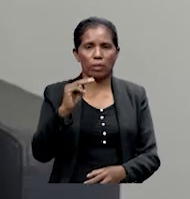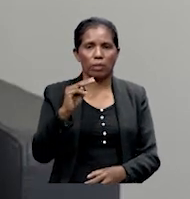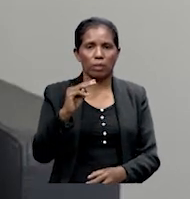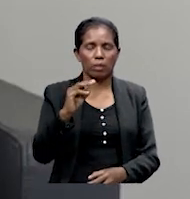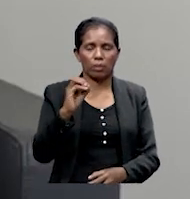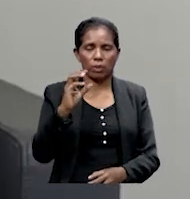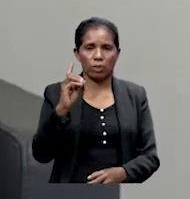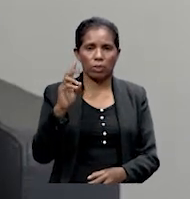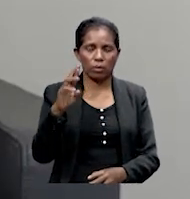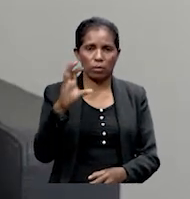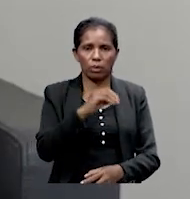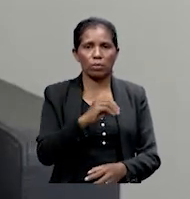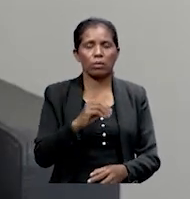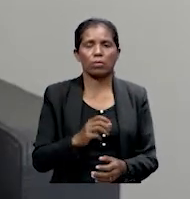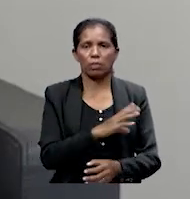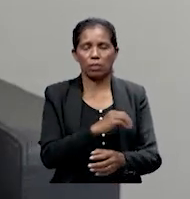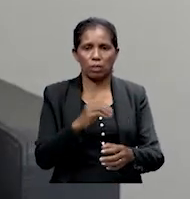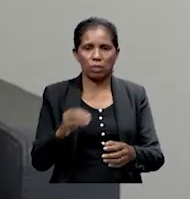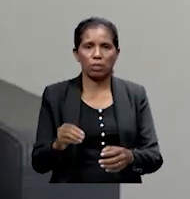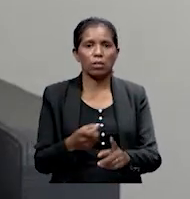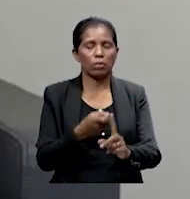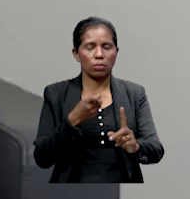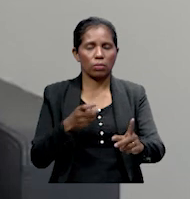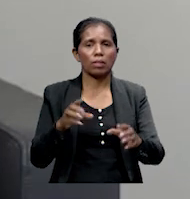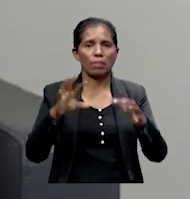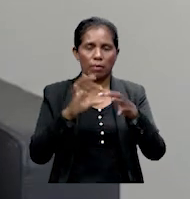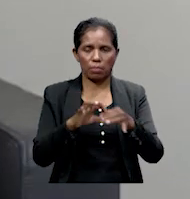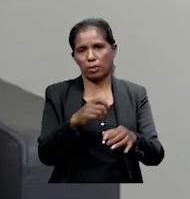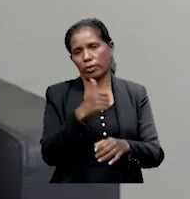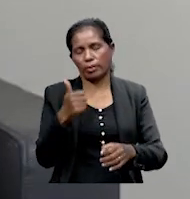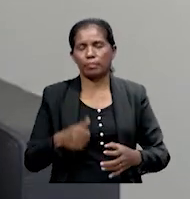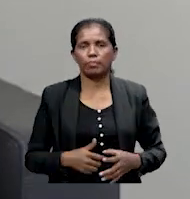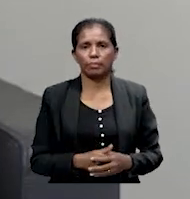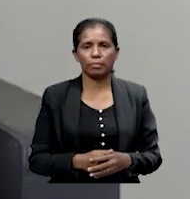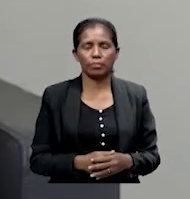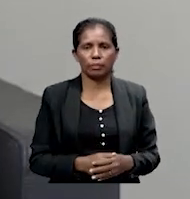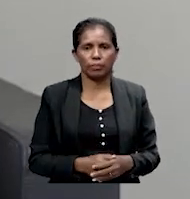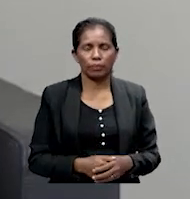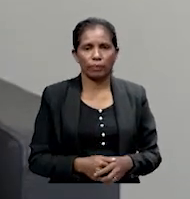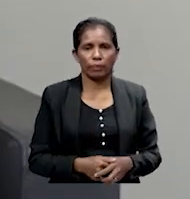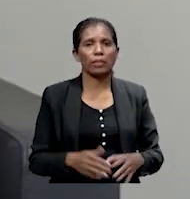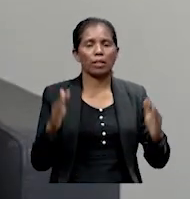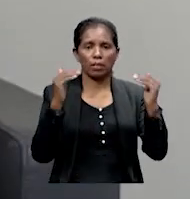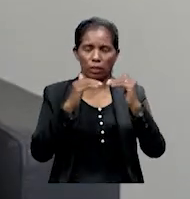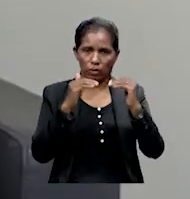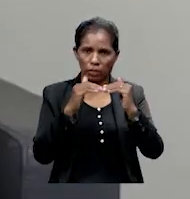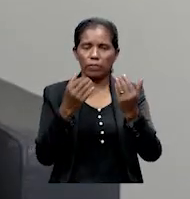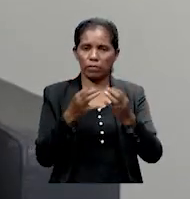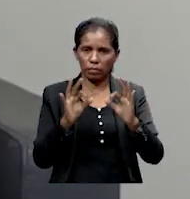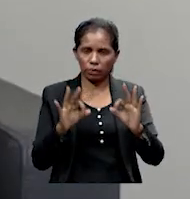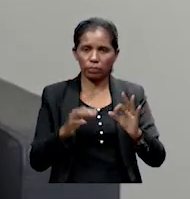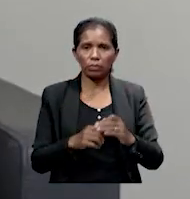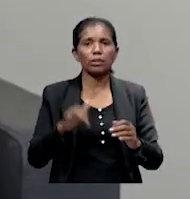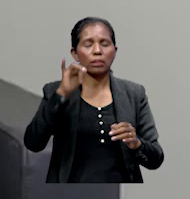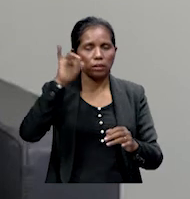Donaciano Gomes e delegação membro Celotão. E encontro ano